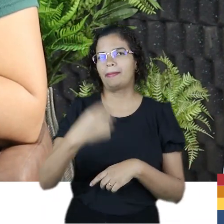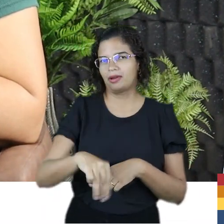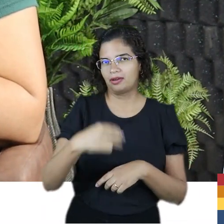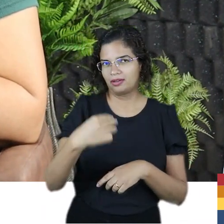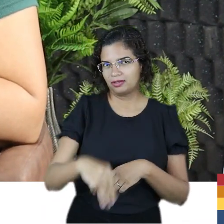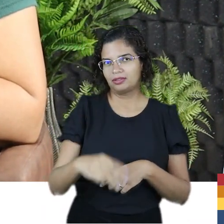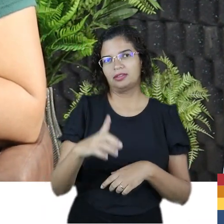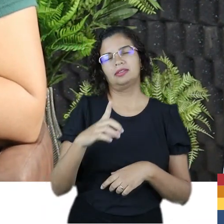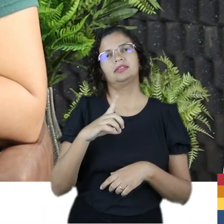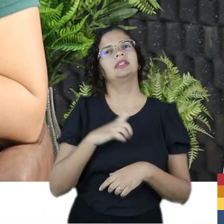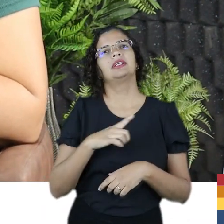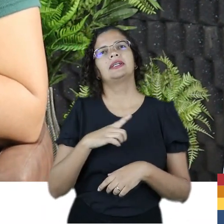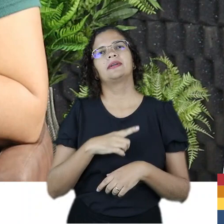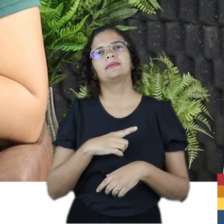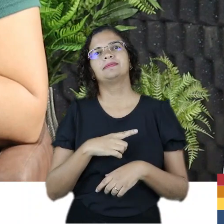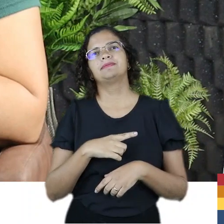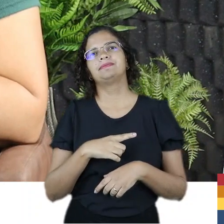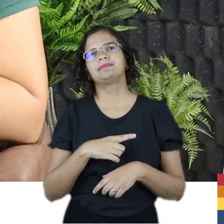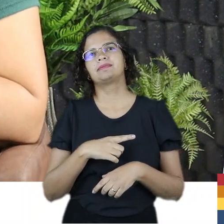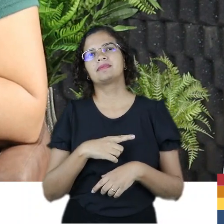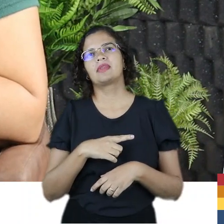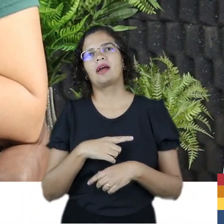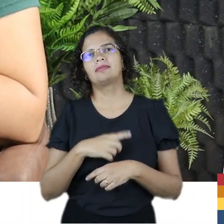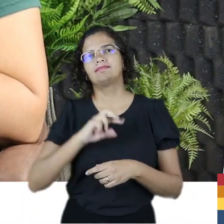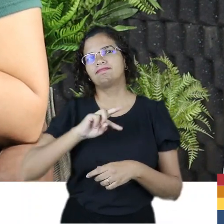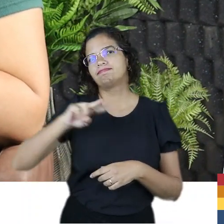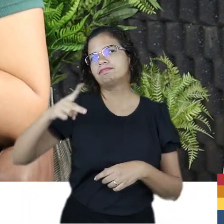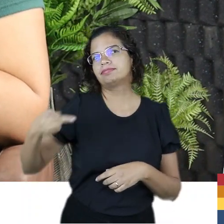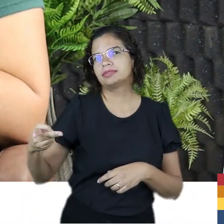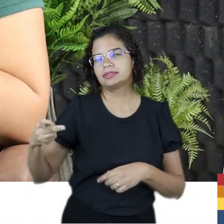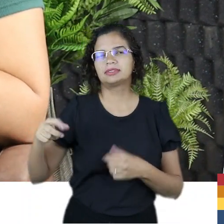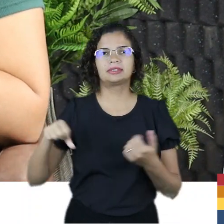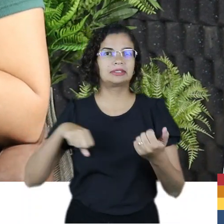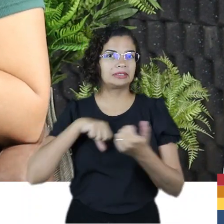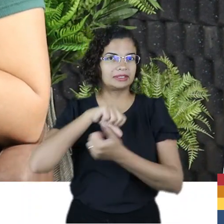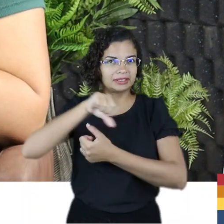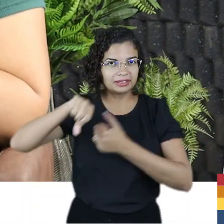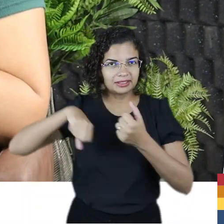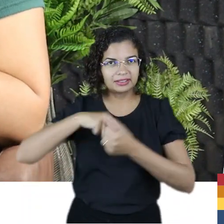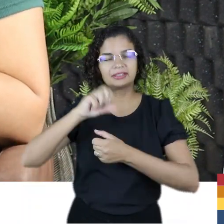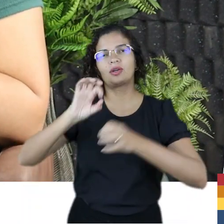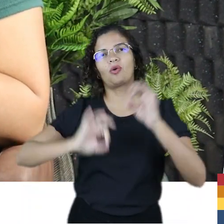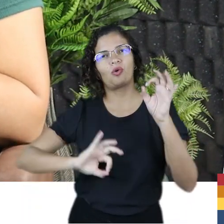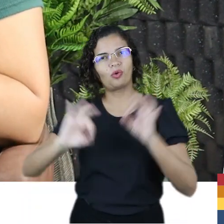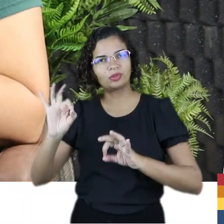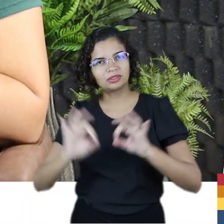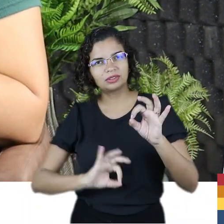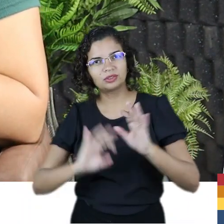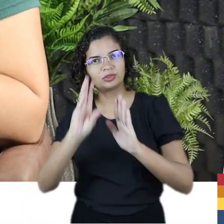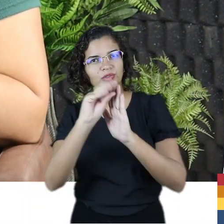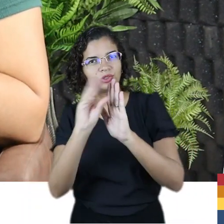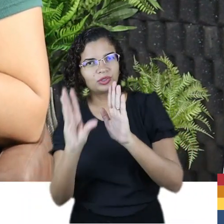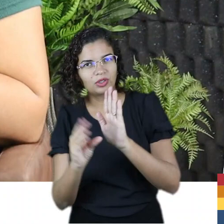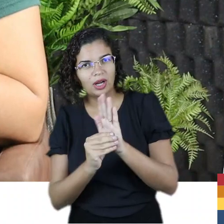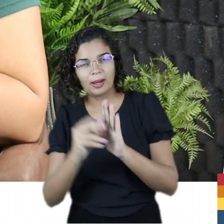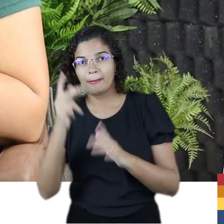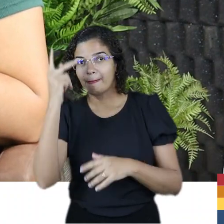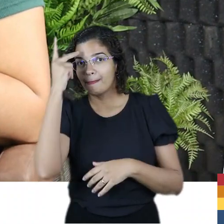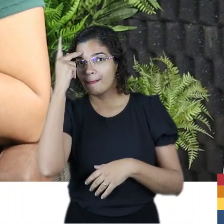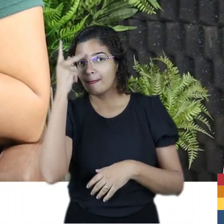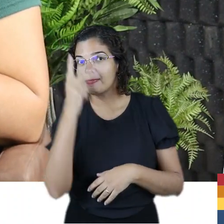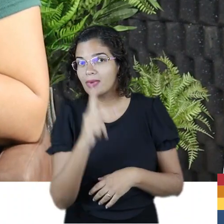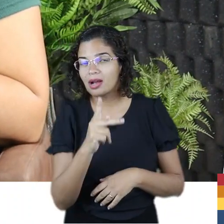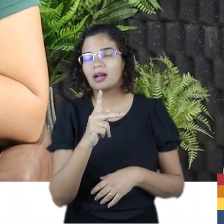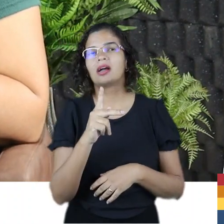essa transição de organização curricular mas ele está tendo cuidado e por isso amplia